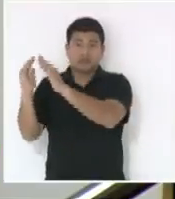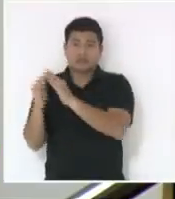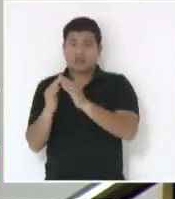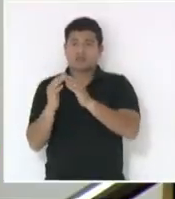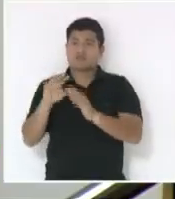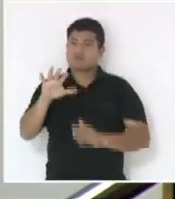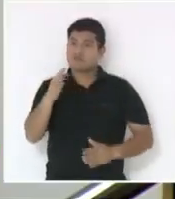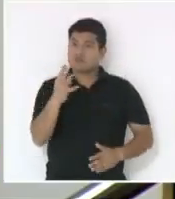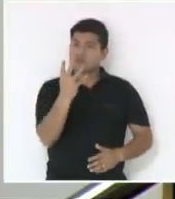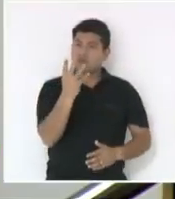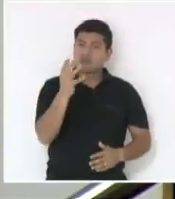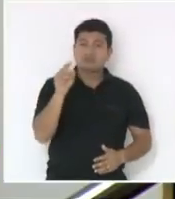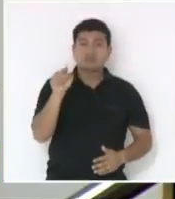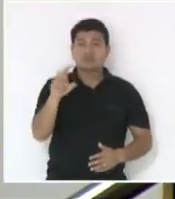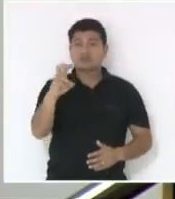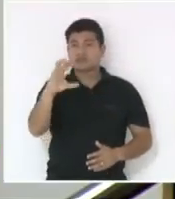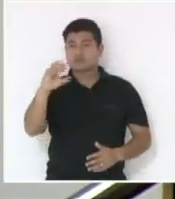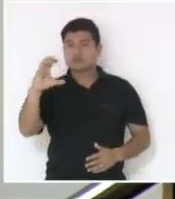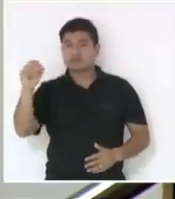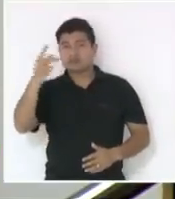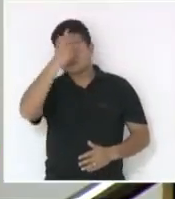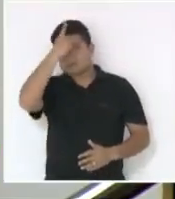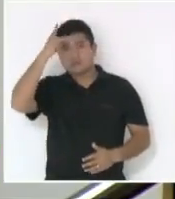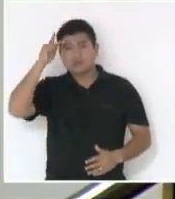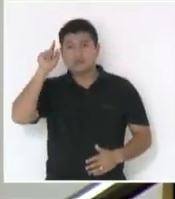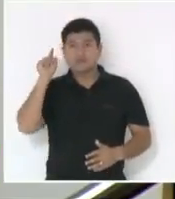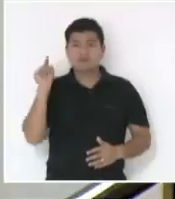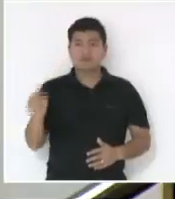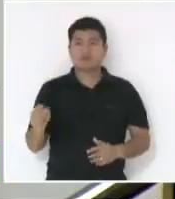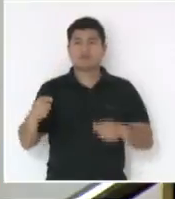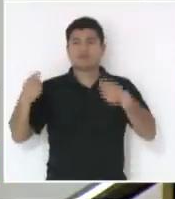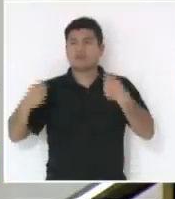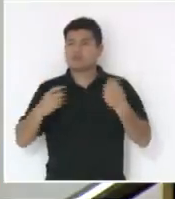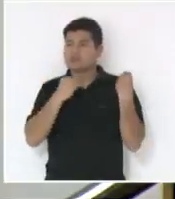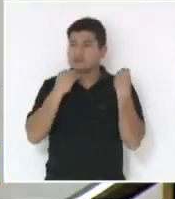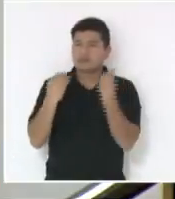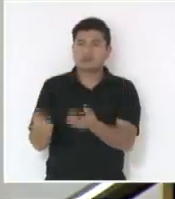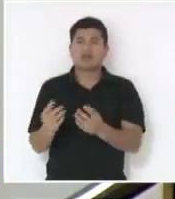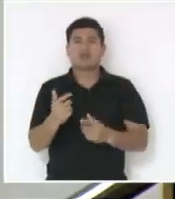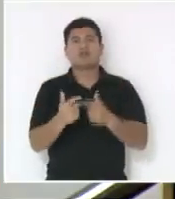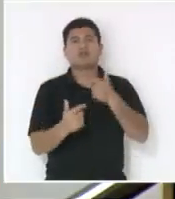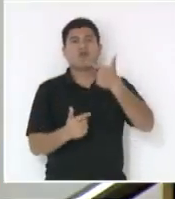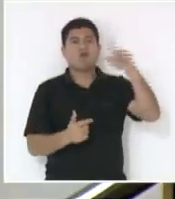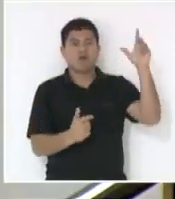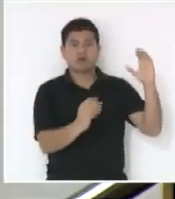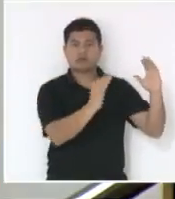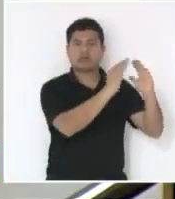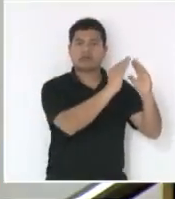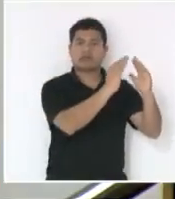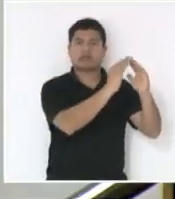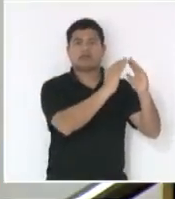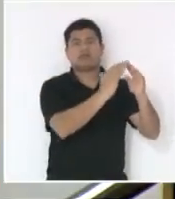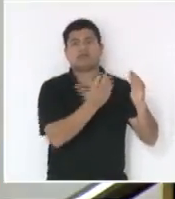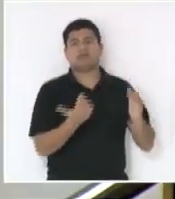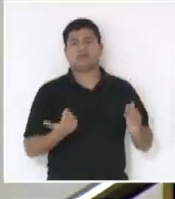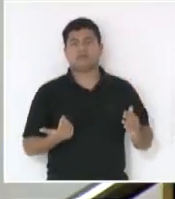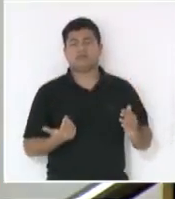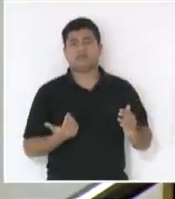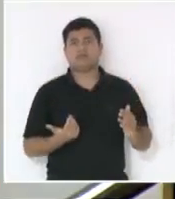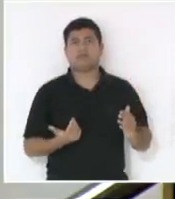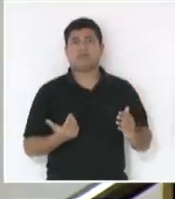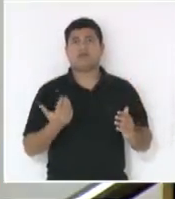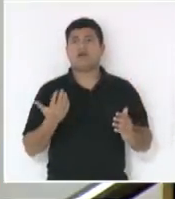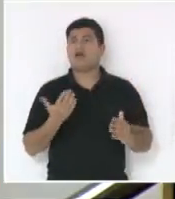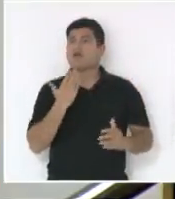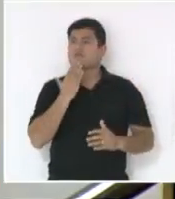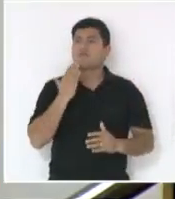4.500 pessoas, e tem que dar alojamento para essas pessoas, senhor presidente. A quem vai